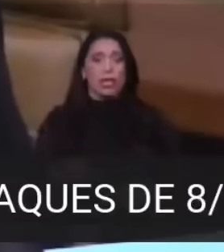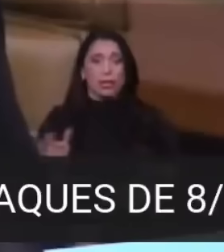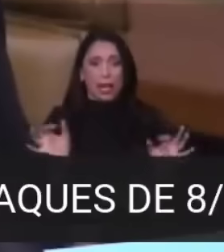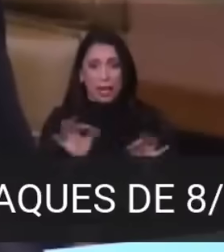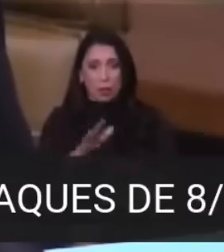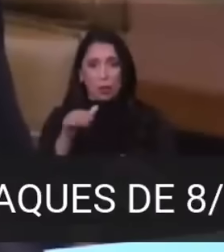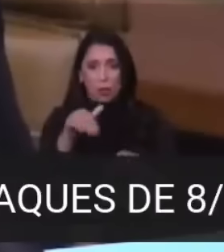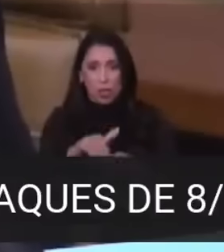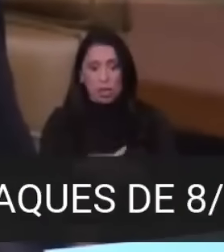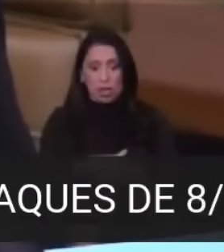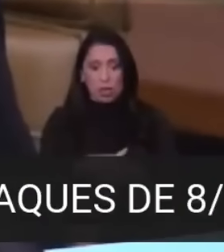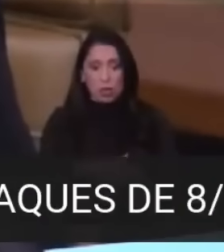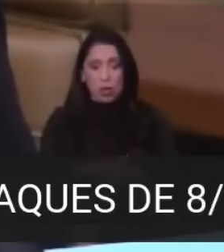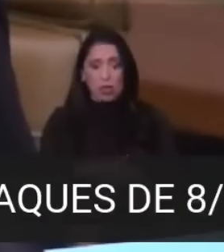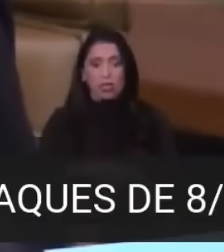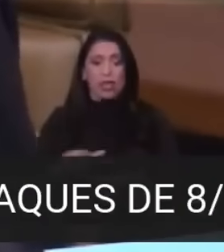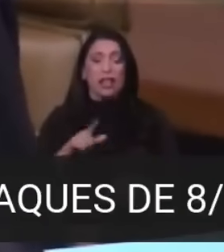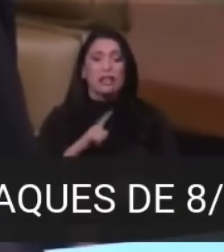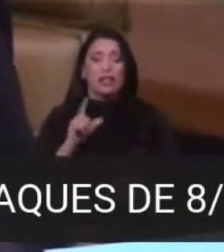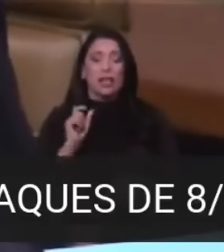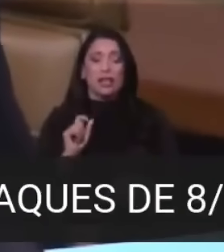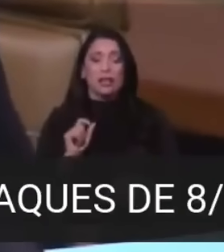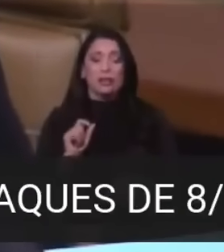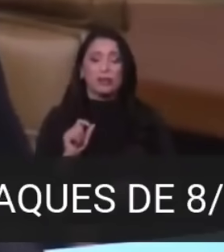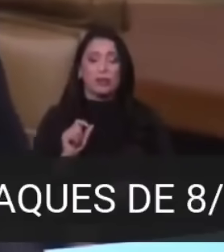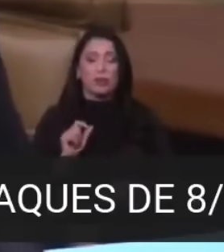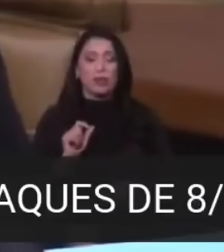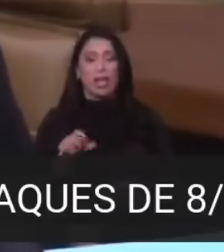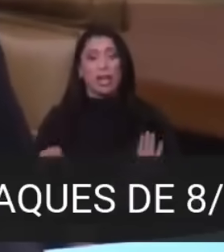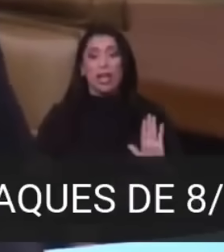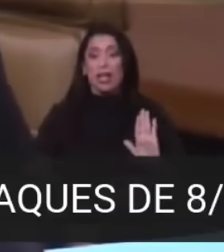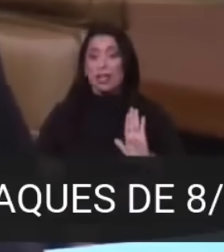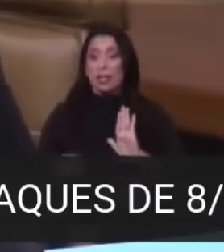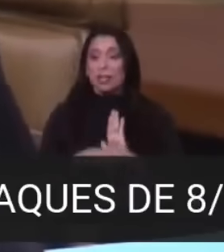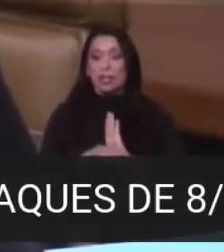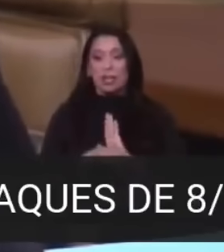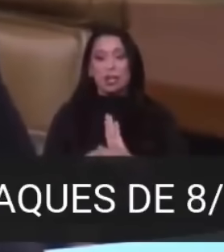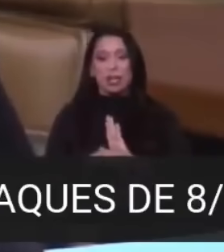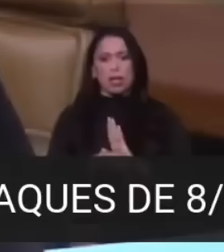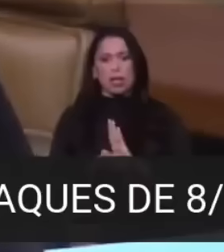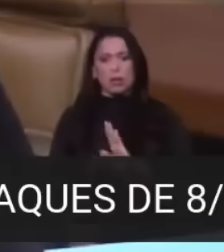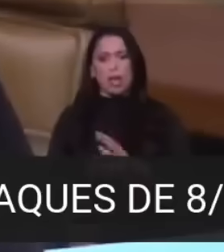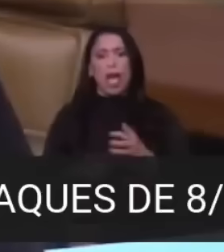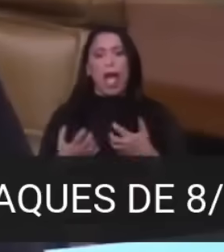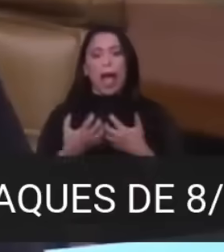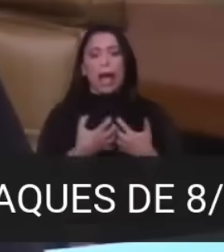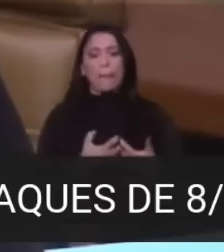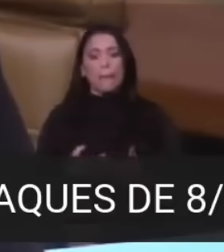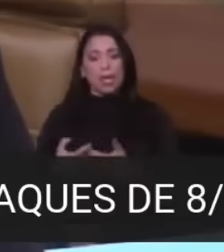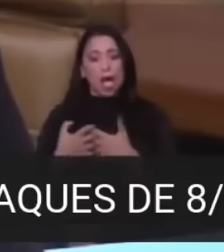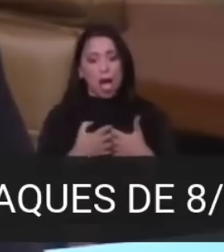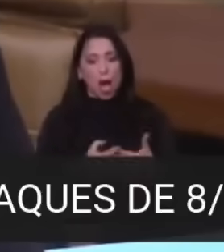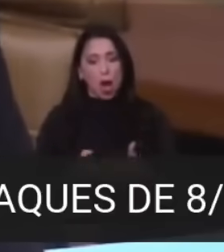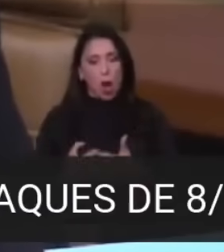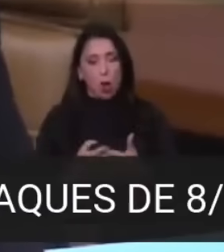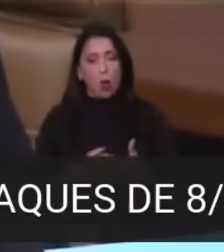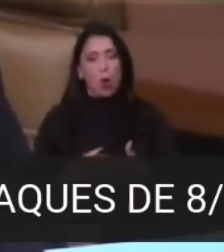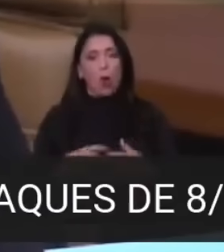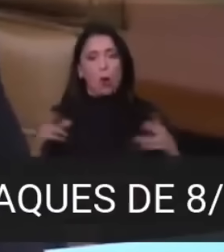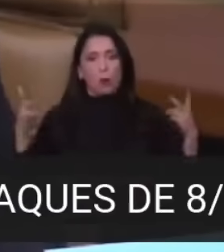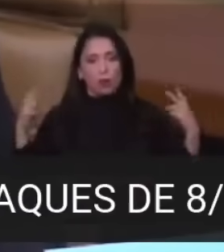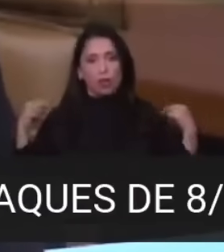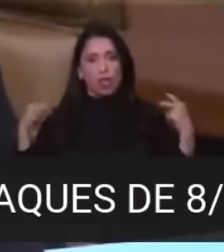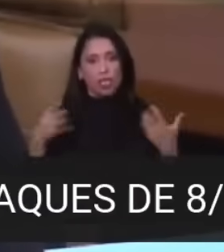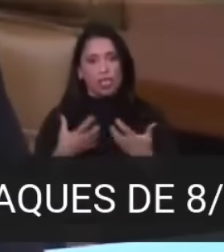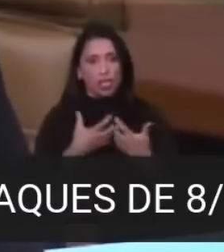nós tivemos uma movimentação criminosa de vários caminhoneiros no Brasil foi